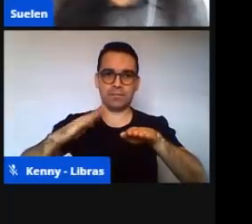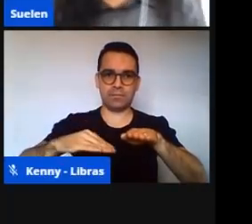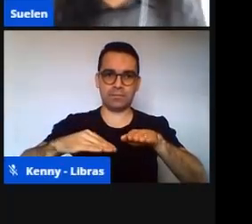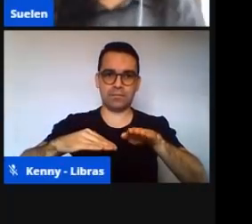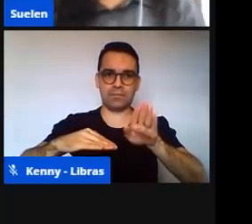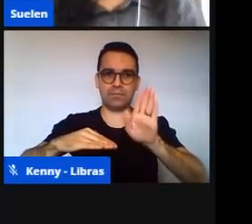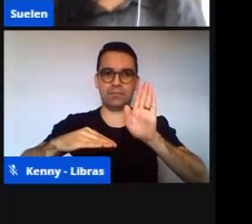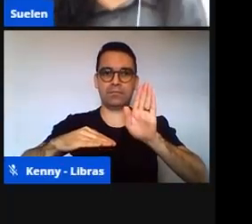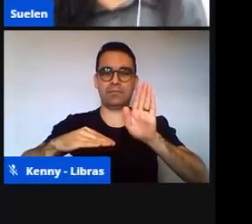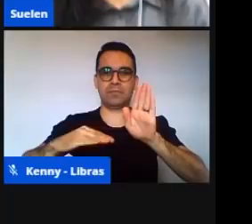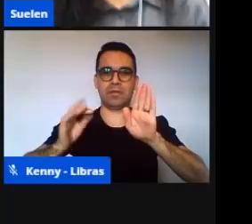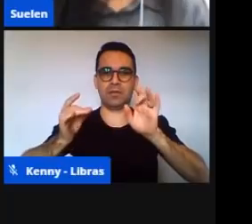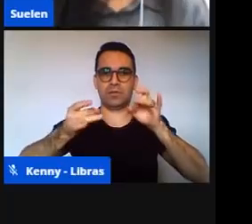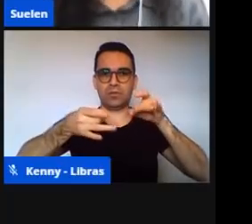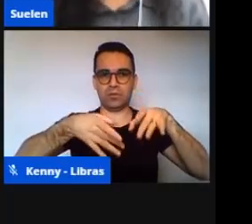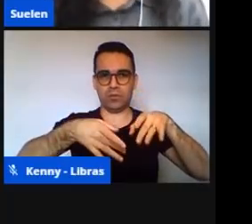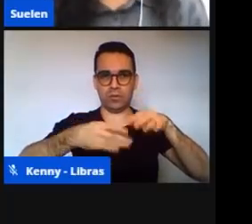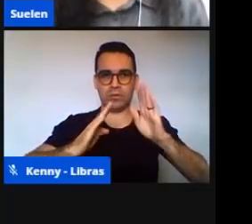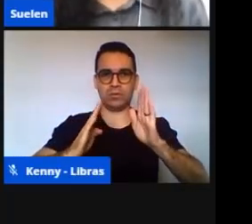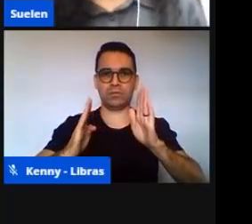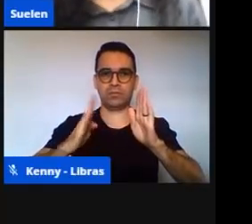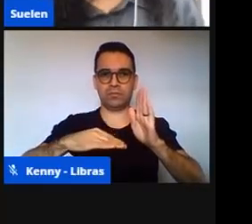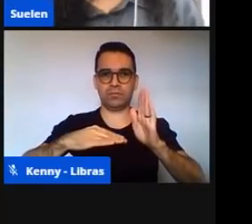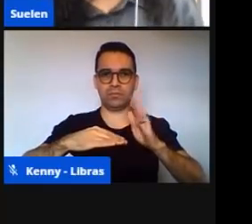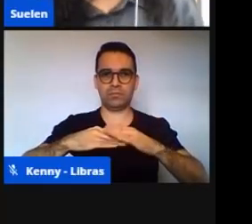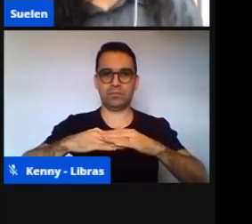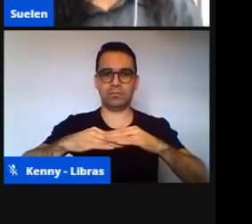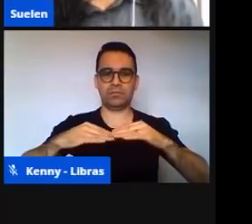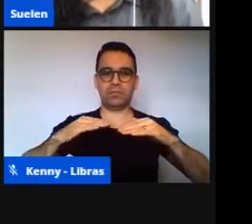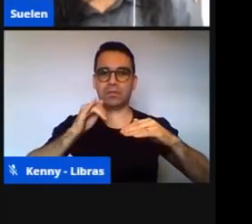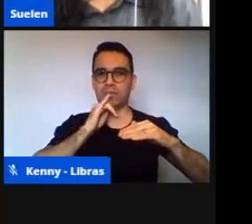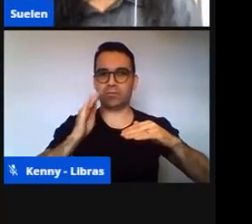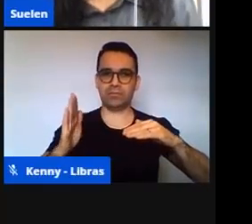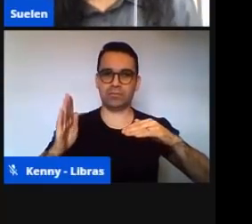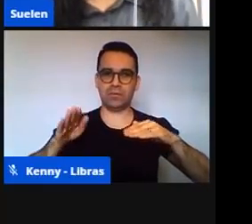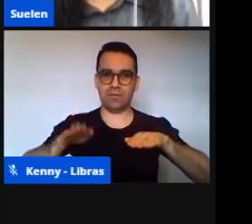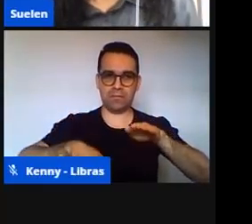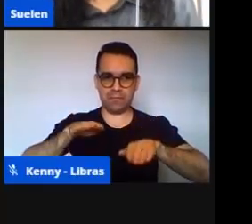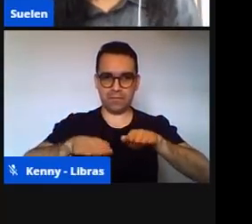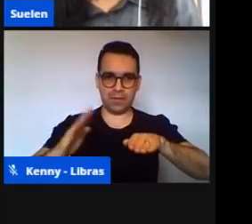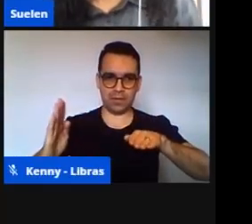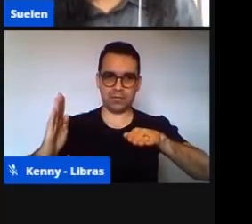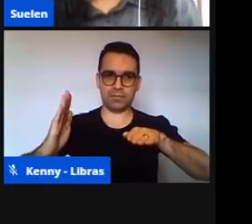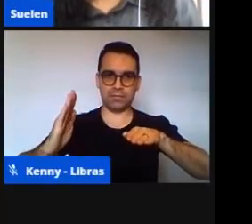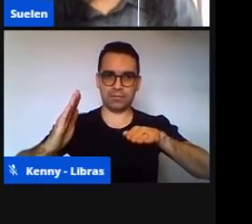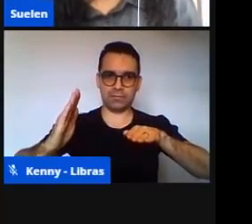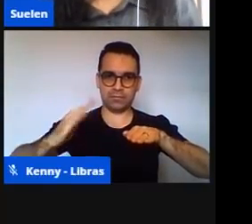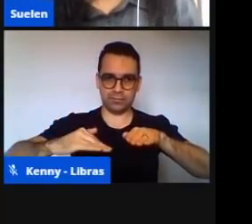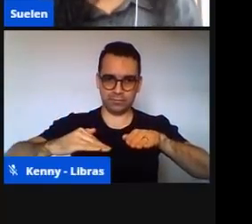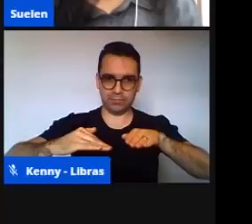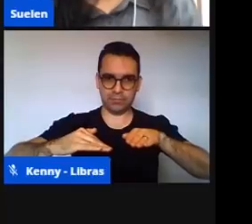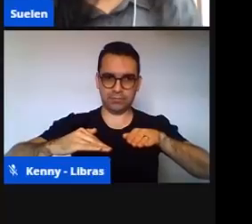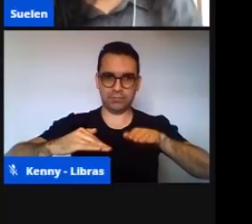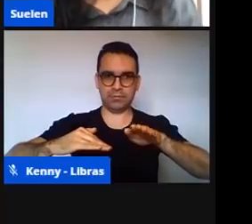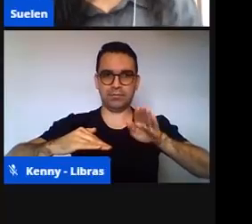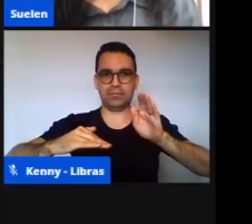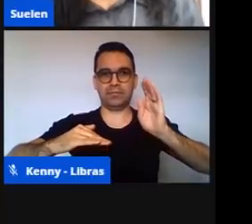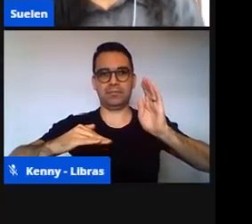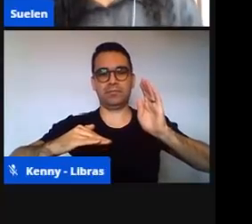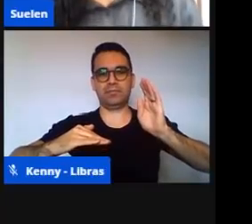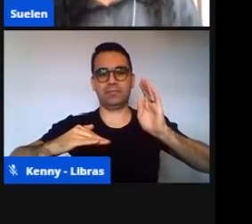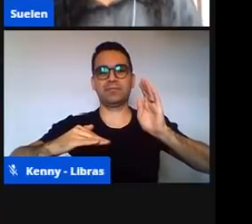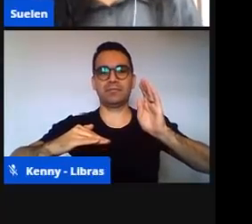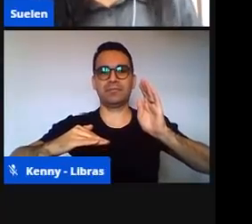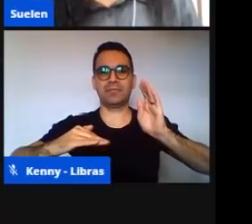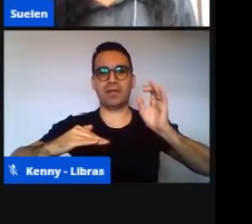com pedal, a gente tem que utilizar o pedal. É proibida a entrada de estranhos na área de produção